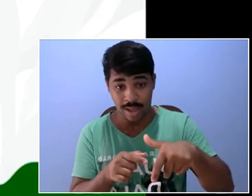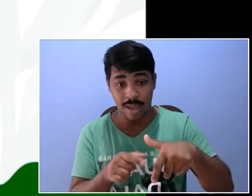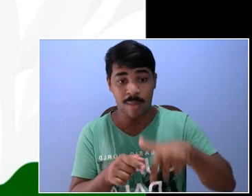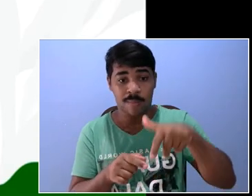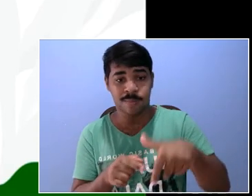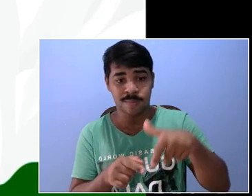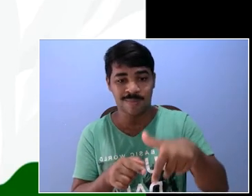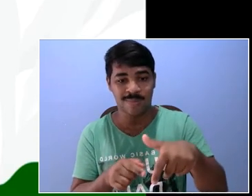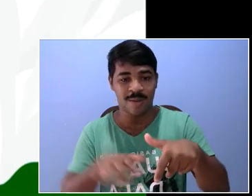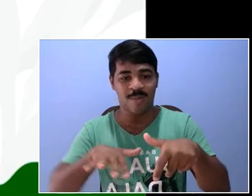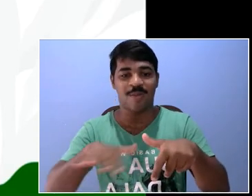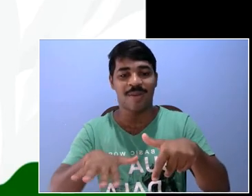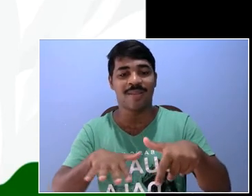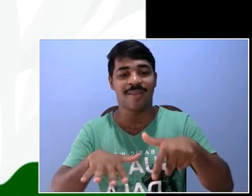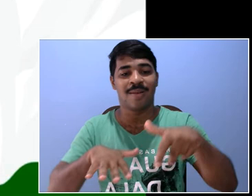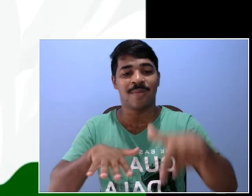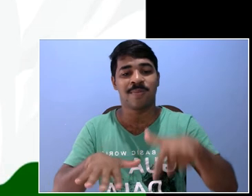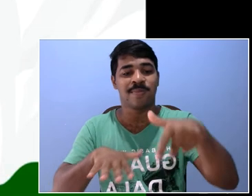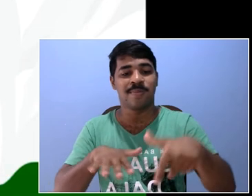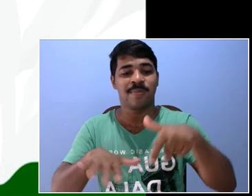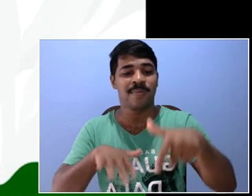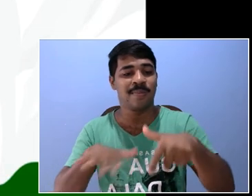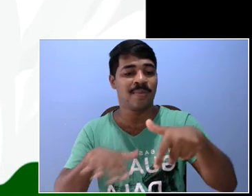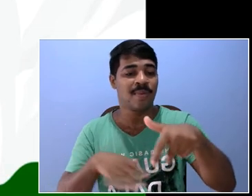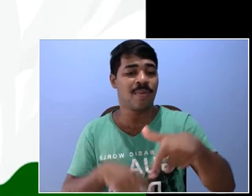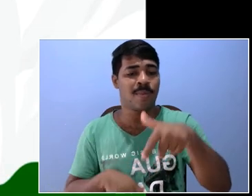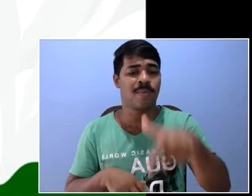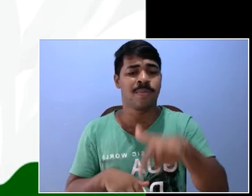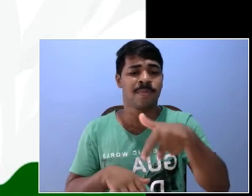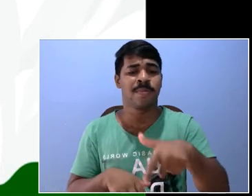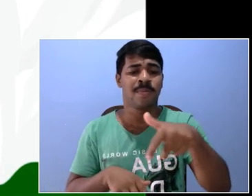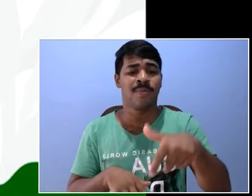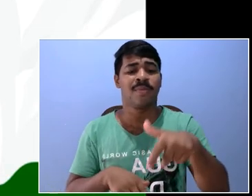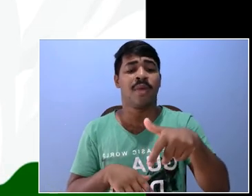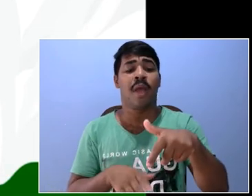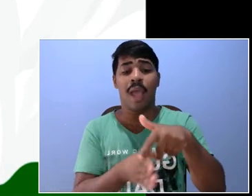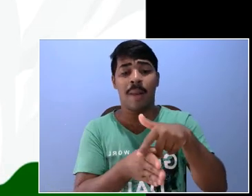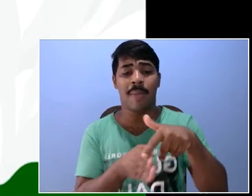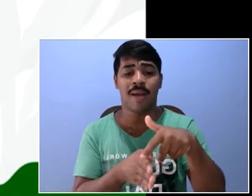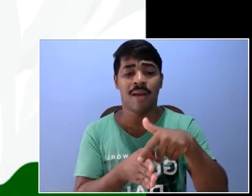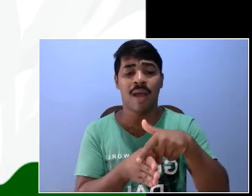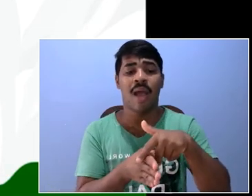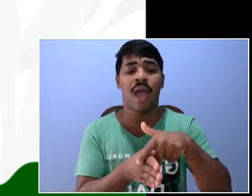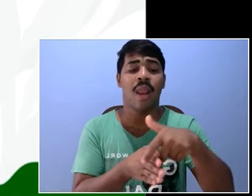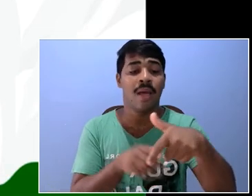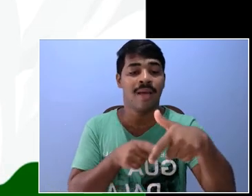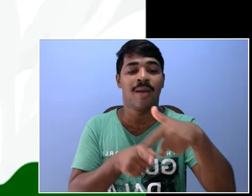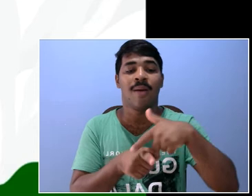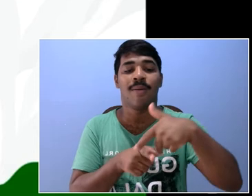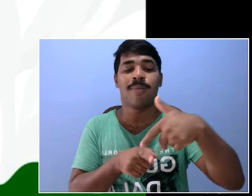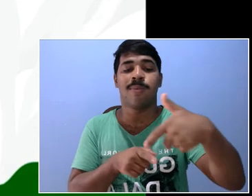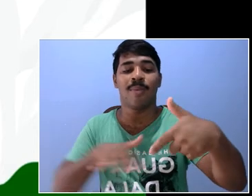o movimento, mas aí esse movimento ele foi, por um motivo qualquer, ele foi